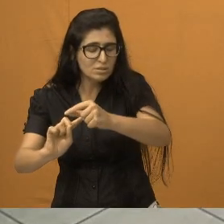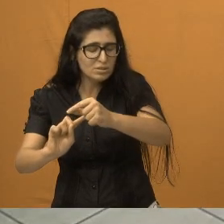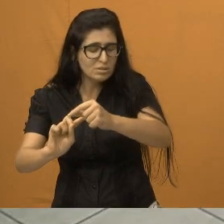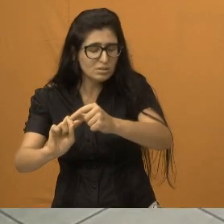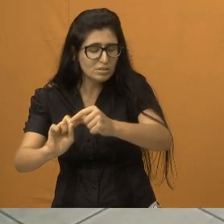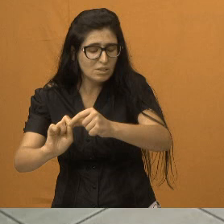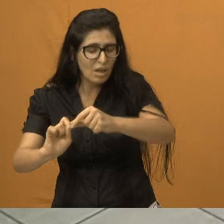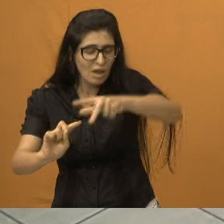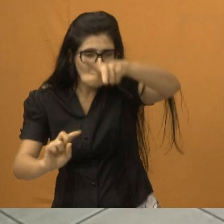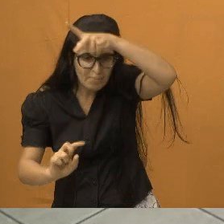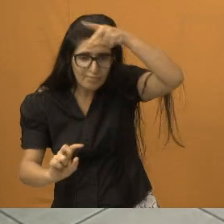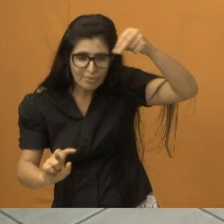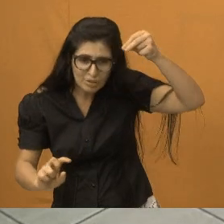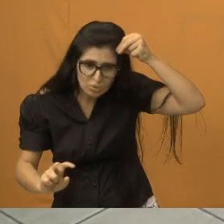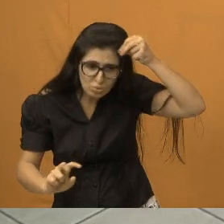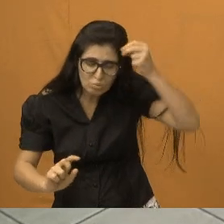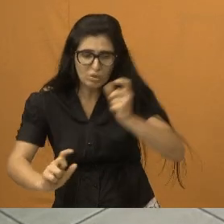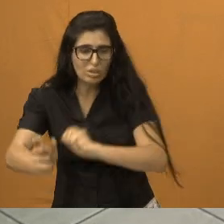Está aí? Então tá bom.